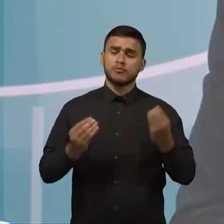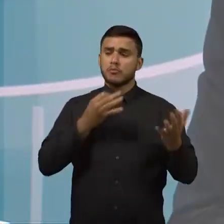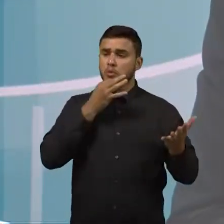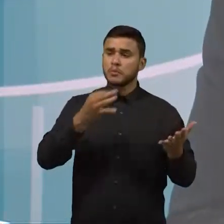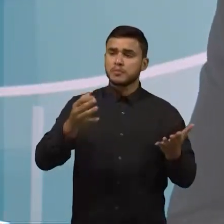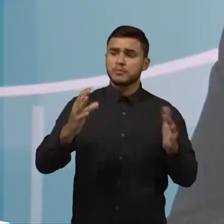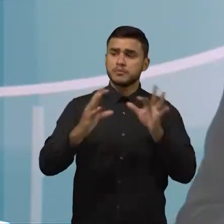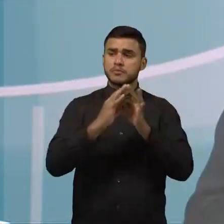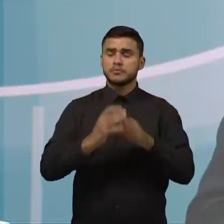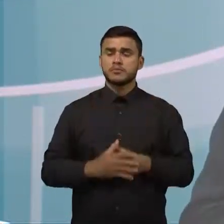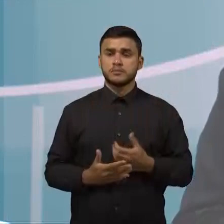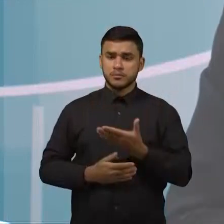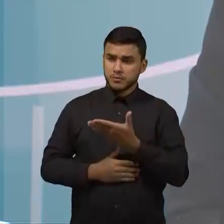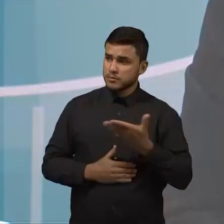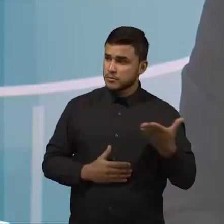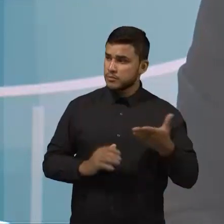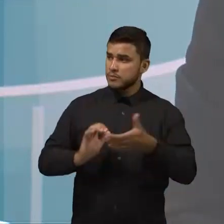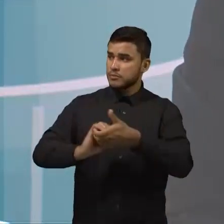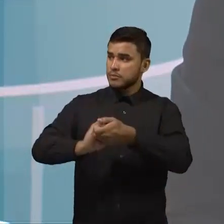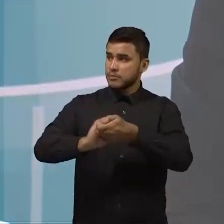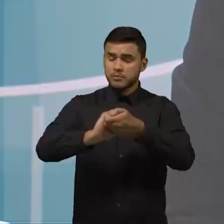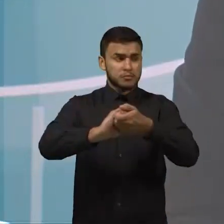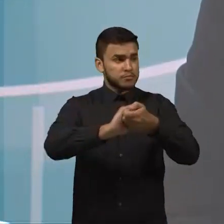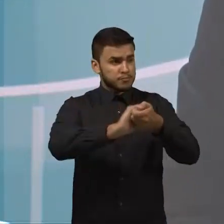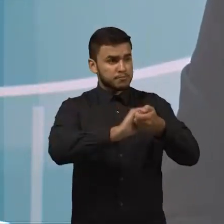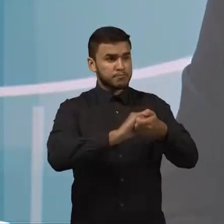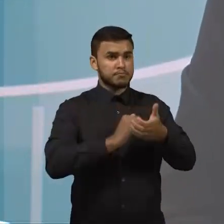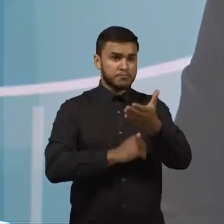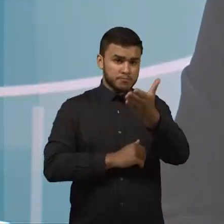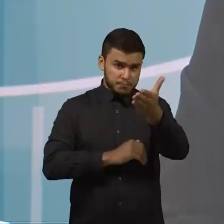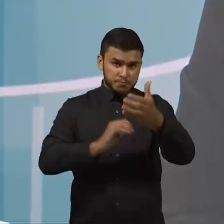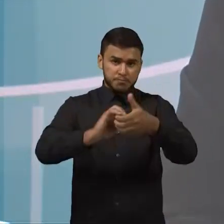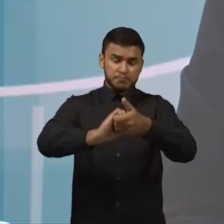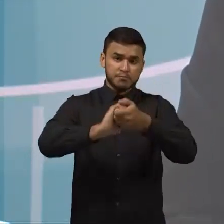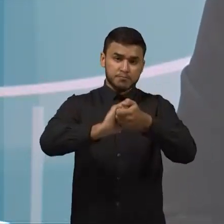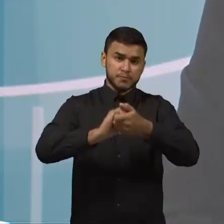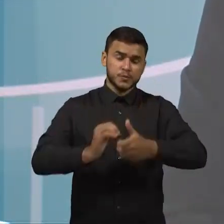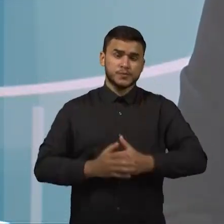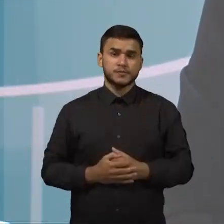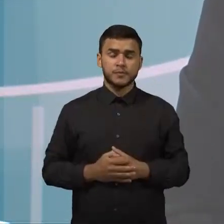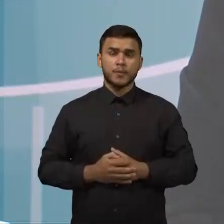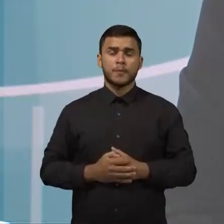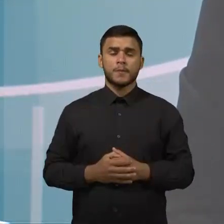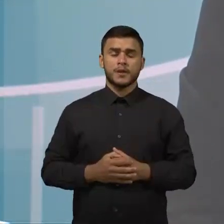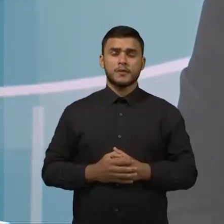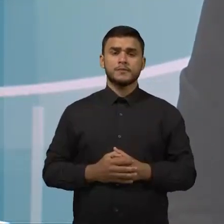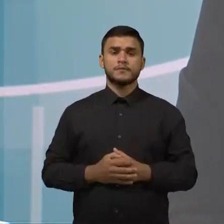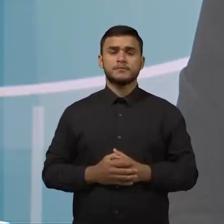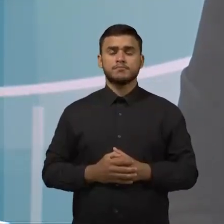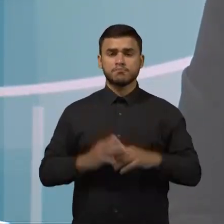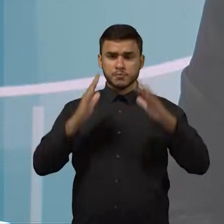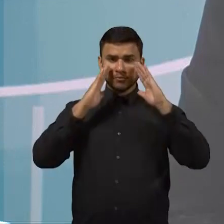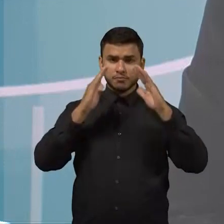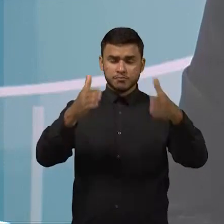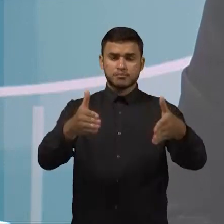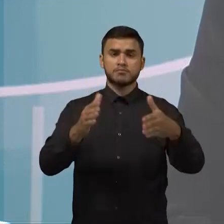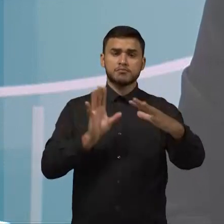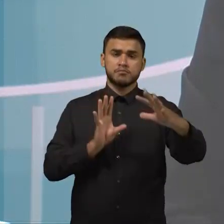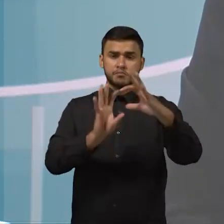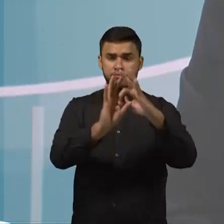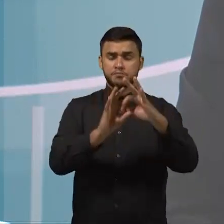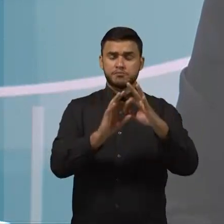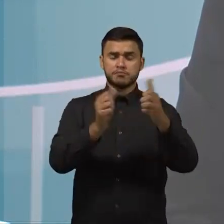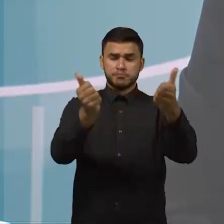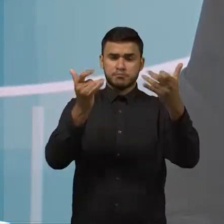Tuélio Parente, pessoal da técnica aqui, os telespectadores, Arnaldo. Antes de falar especificamente do seu